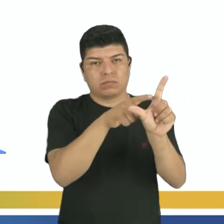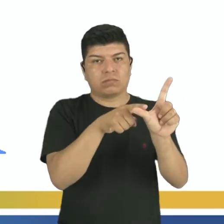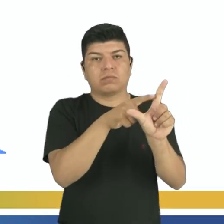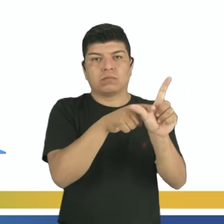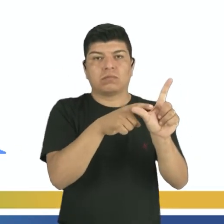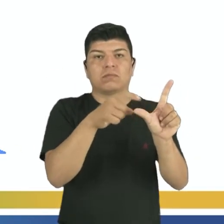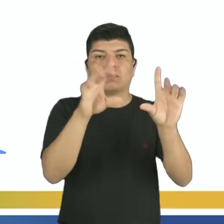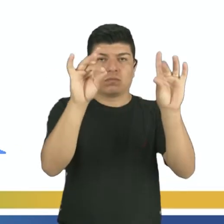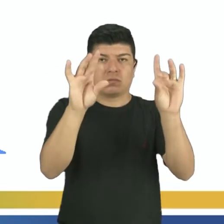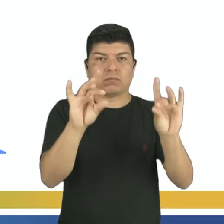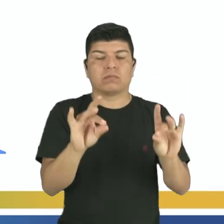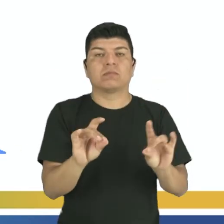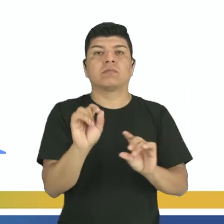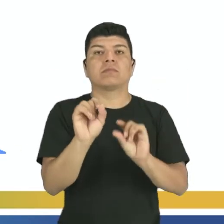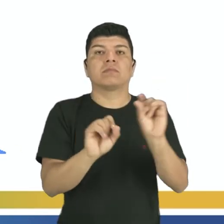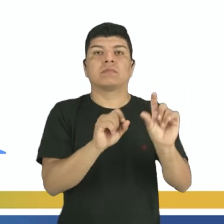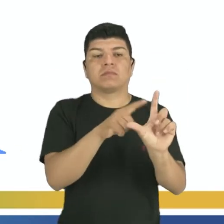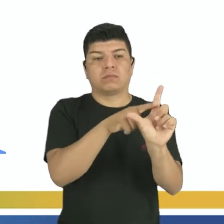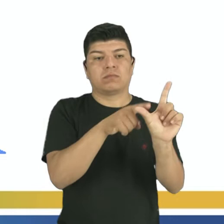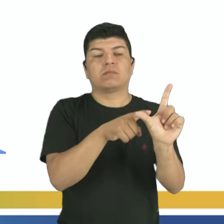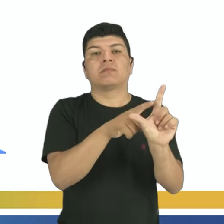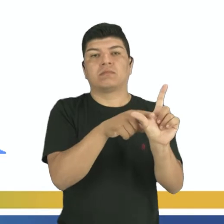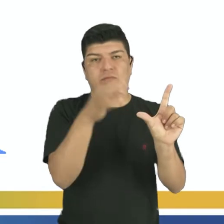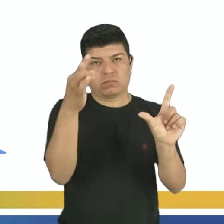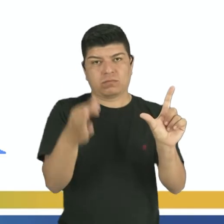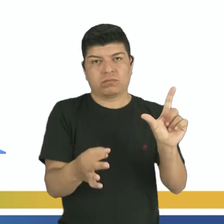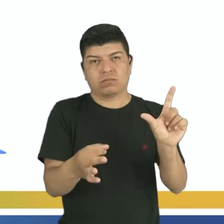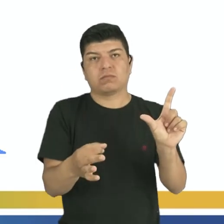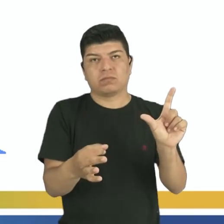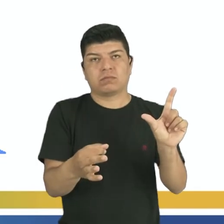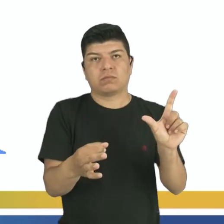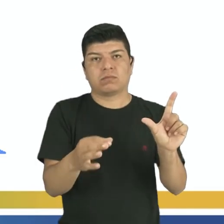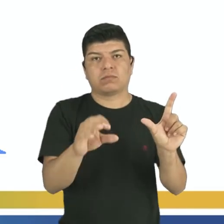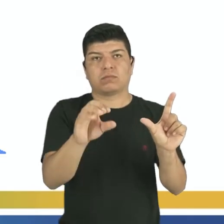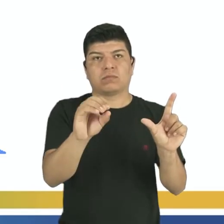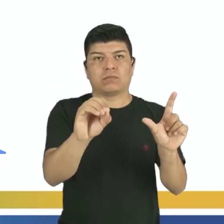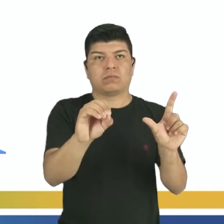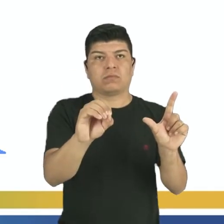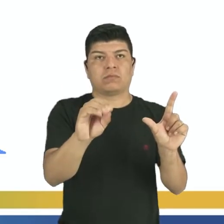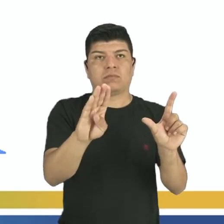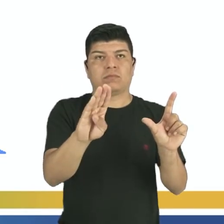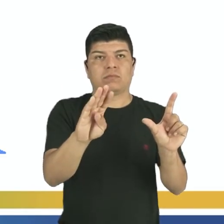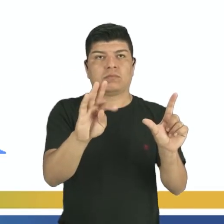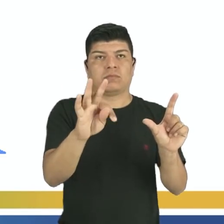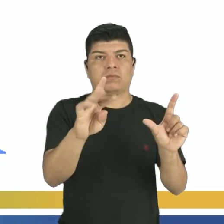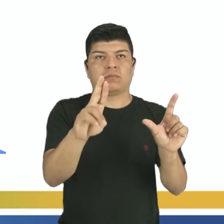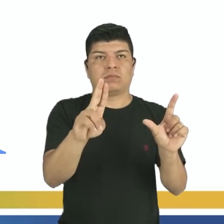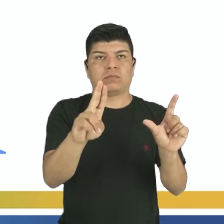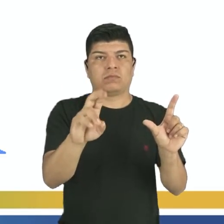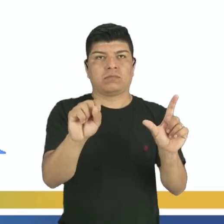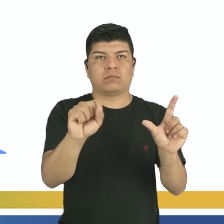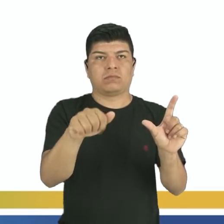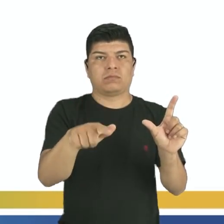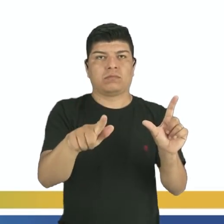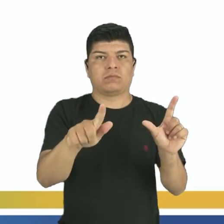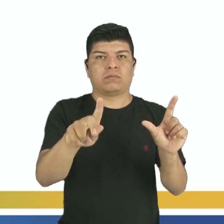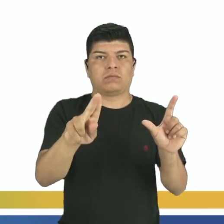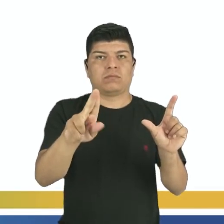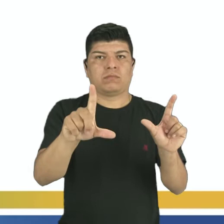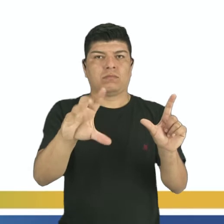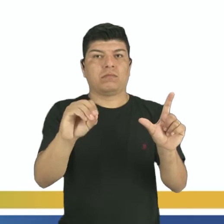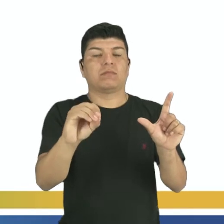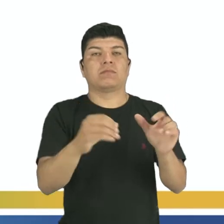ele é classificado quanto ao ângulo, certo? Como obtusângulo, ok? Então vamos continuar.